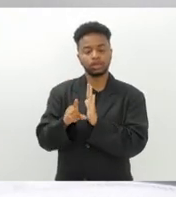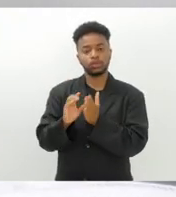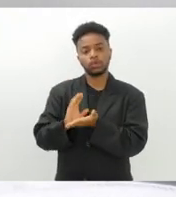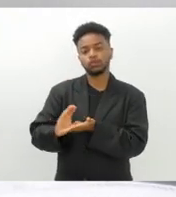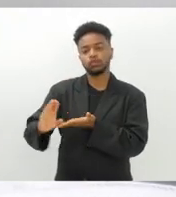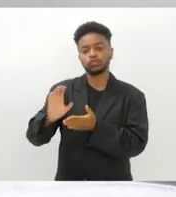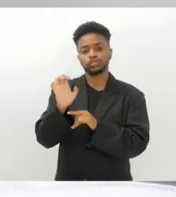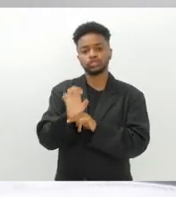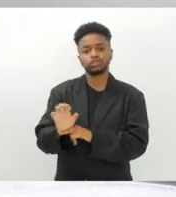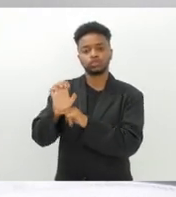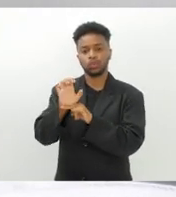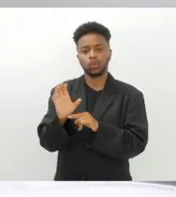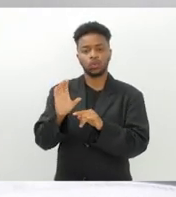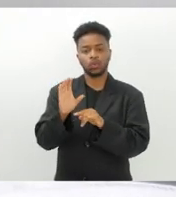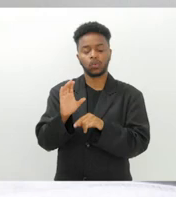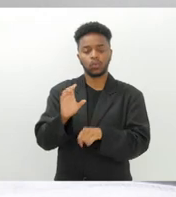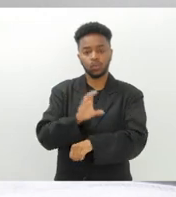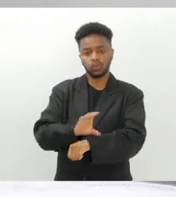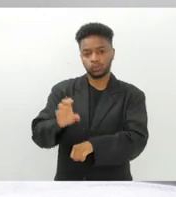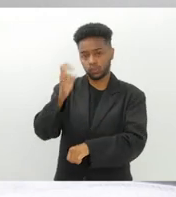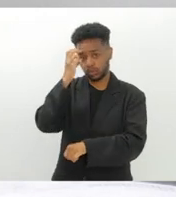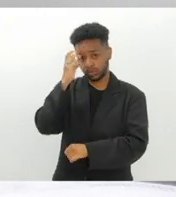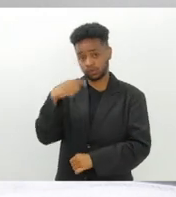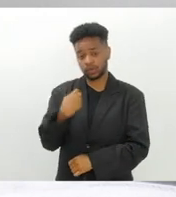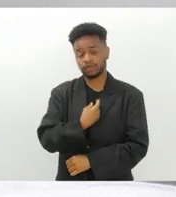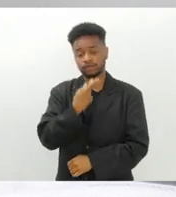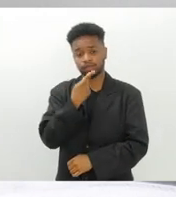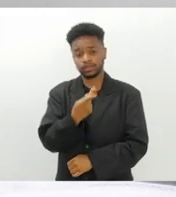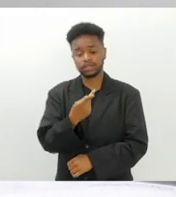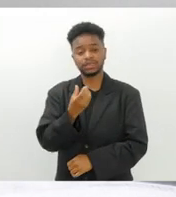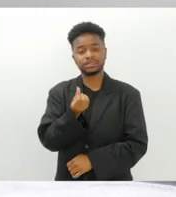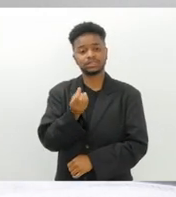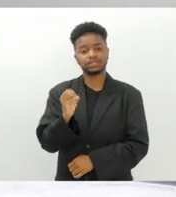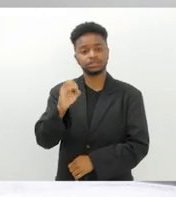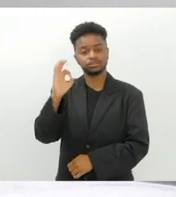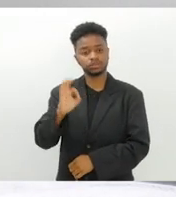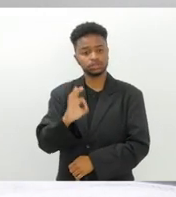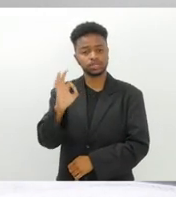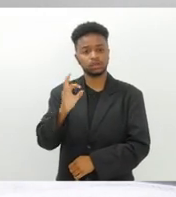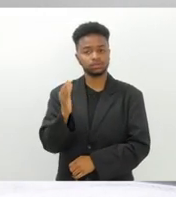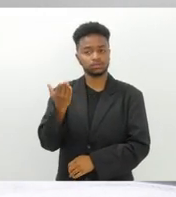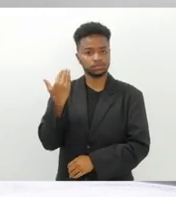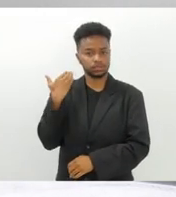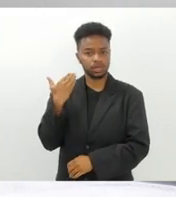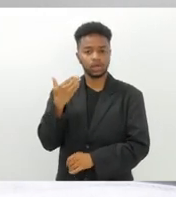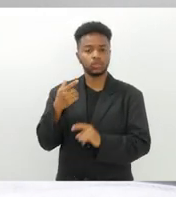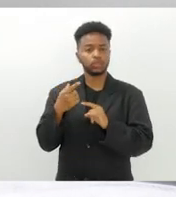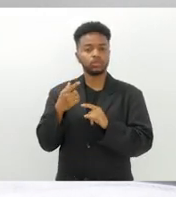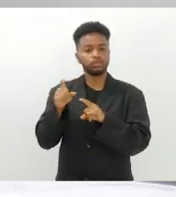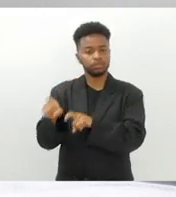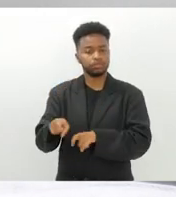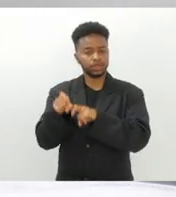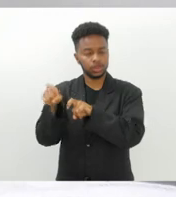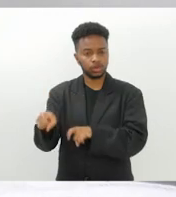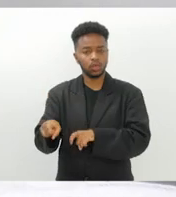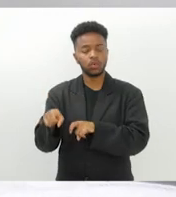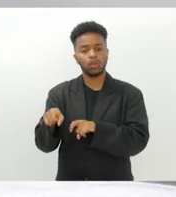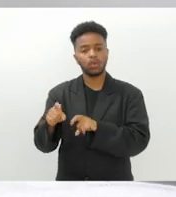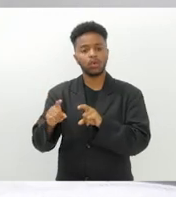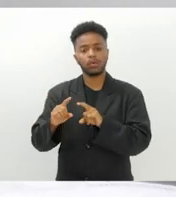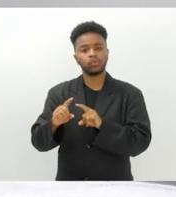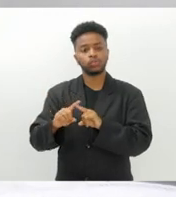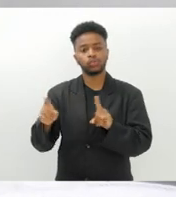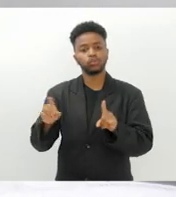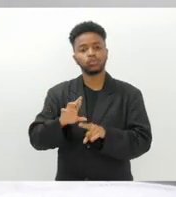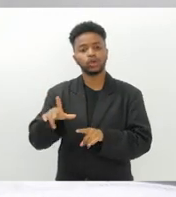Cultura, a gente até disse que 60% tinha que ser no interior, para não ficar tudo na capital, que tinha que ser projetos de